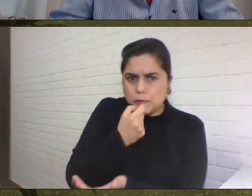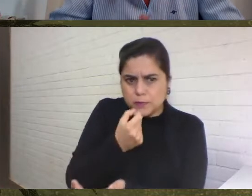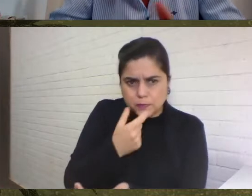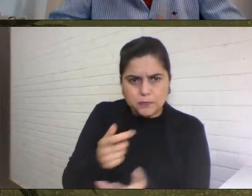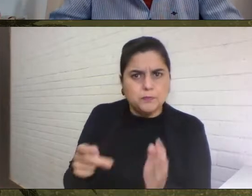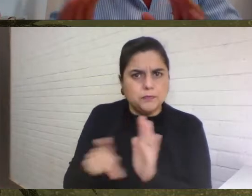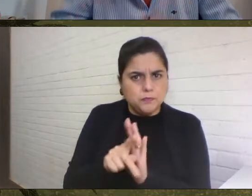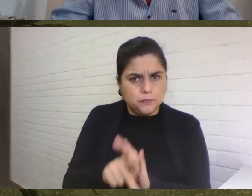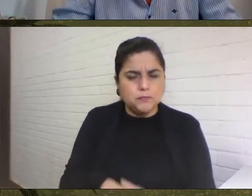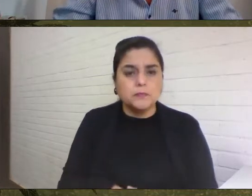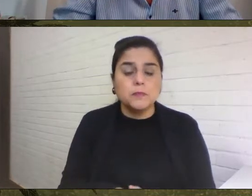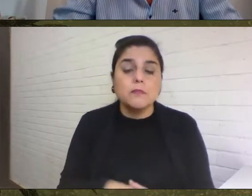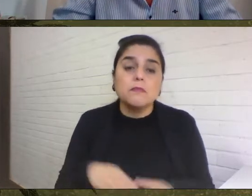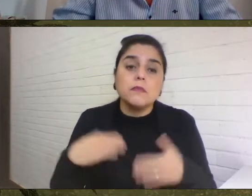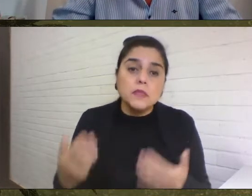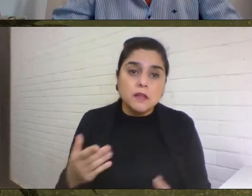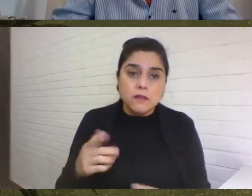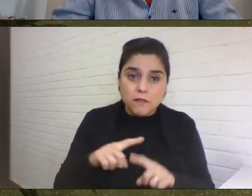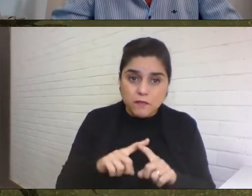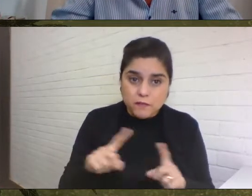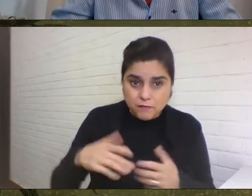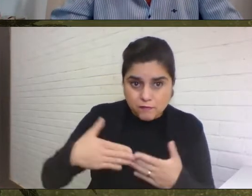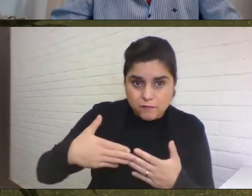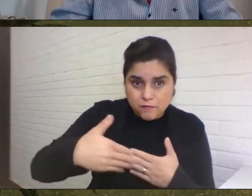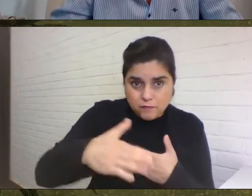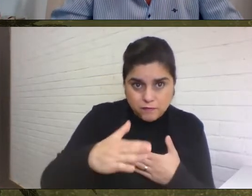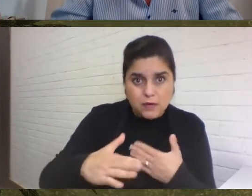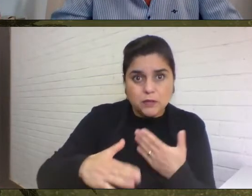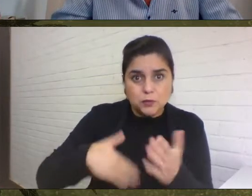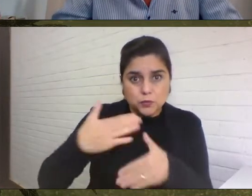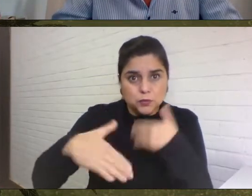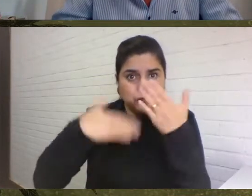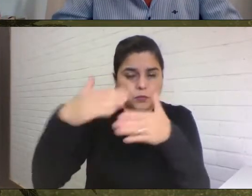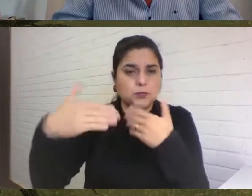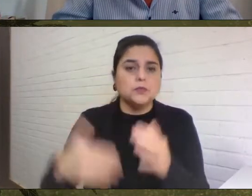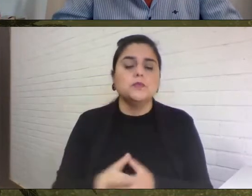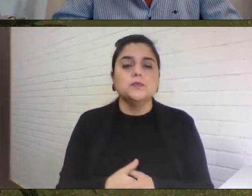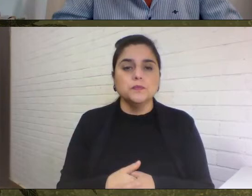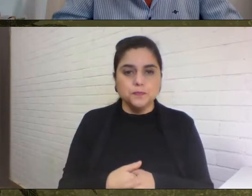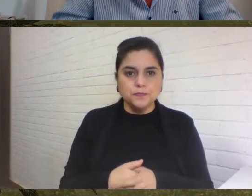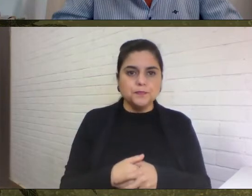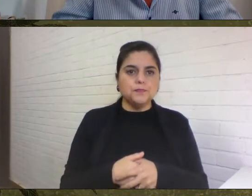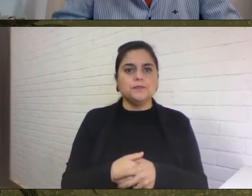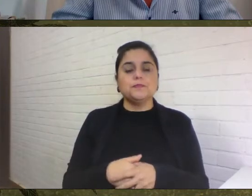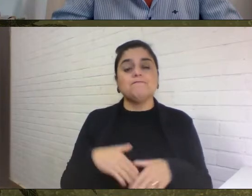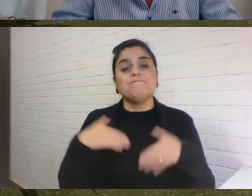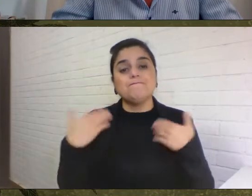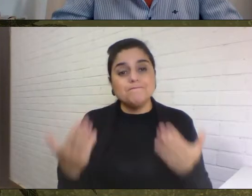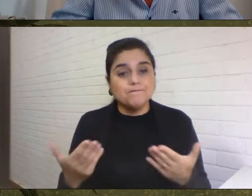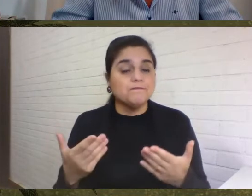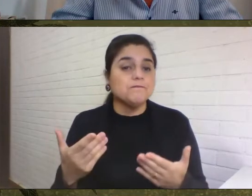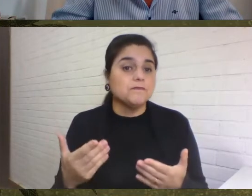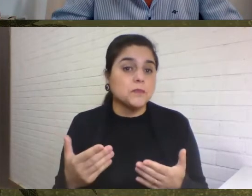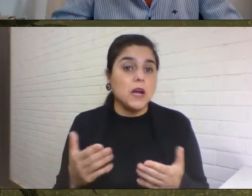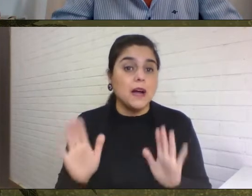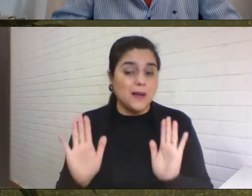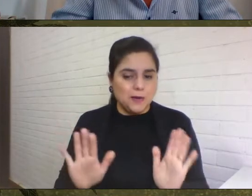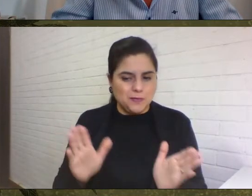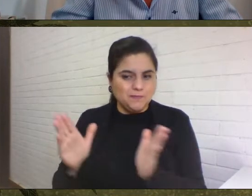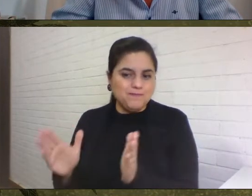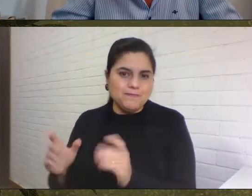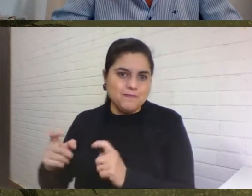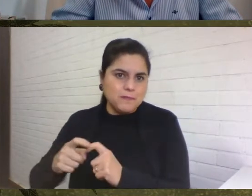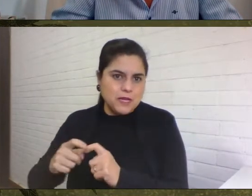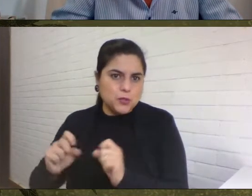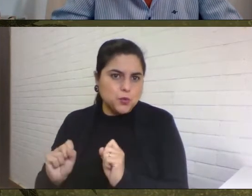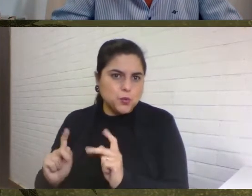e vai tendo o seu desenvolvimento. Quanto ao uso para fins não terapêuticos, claro que